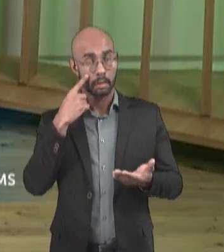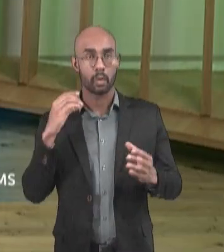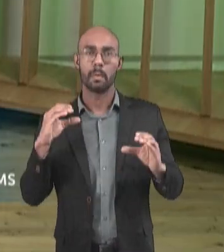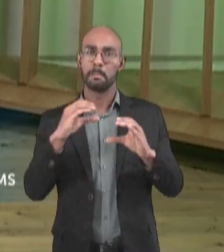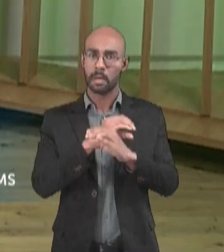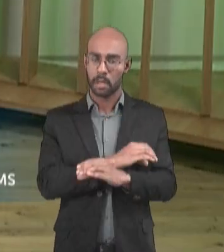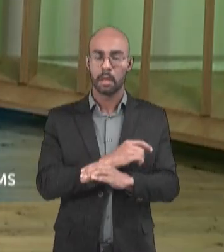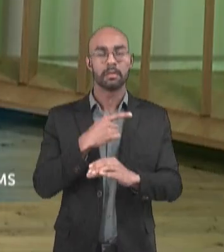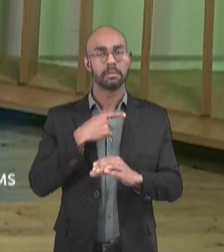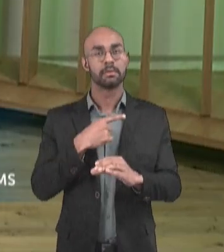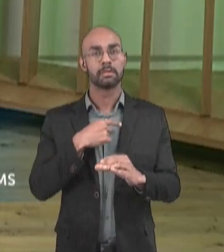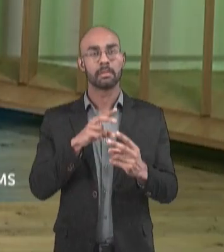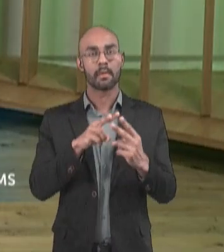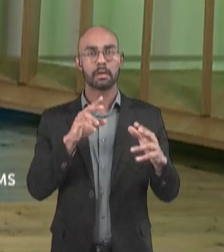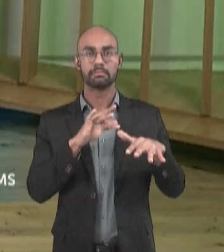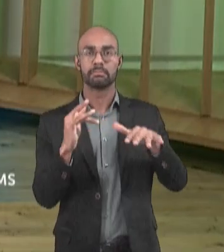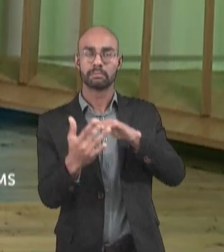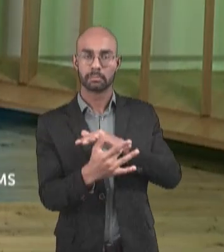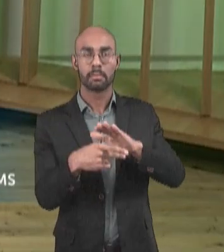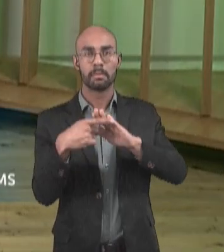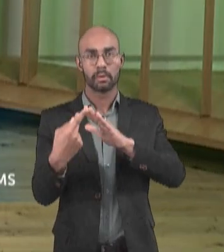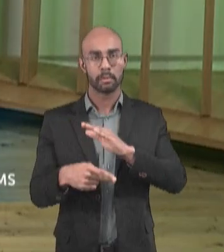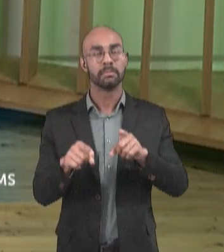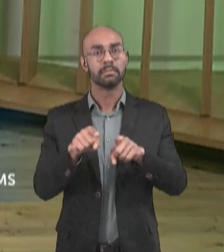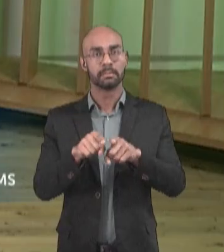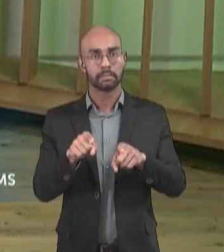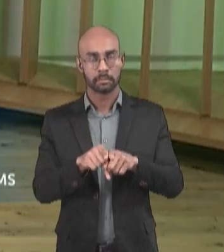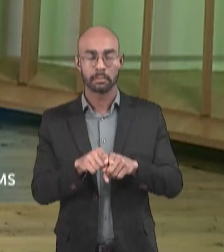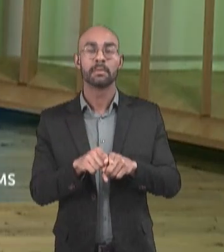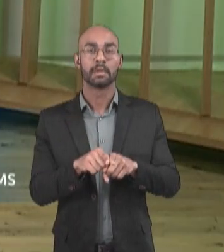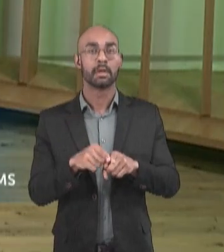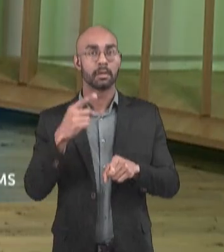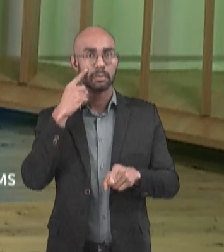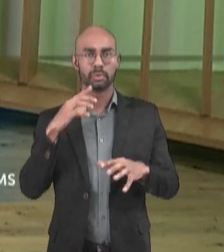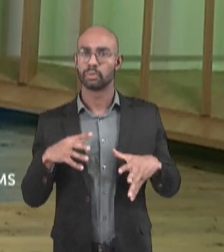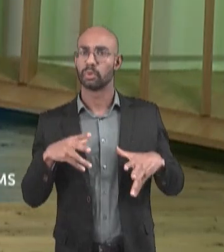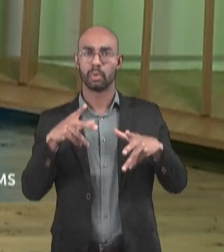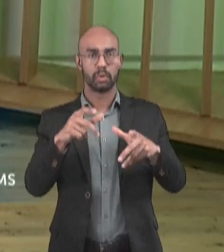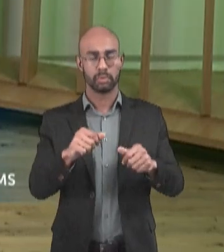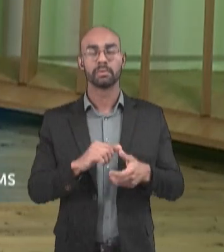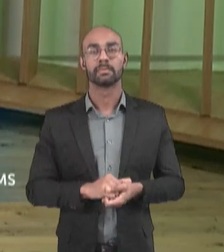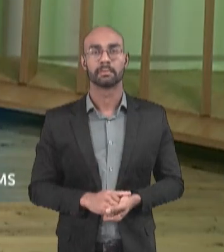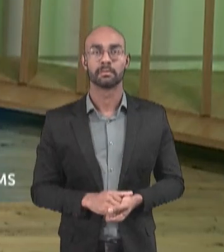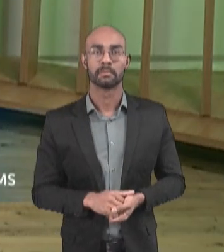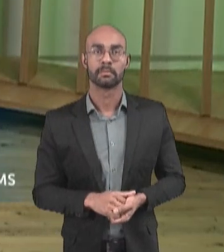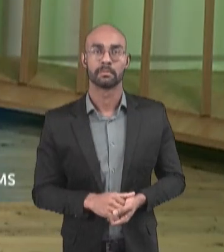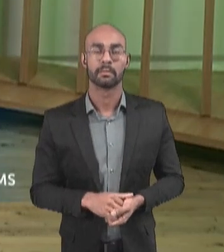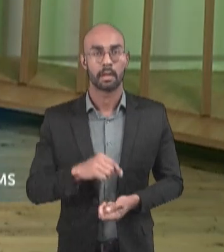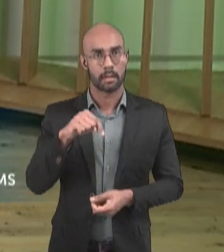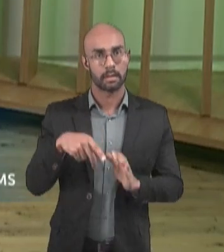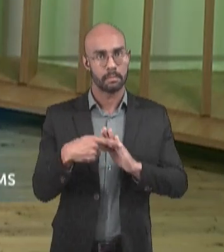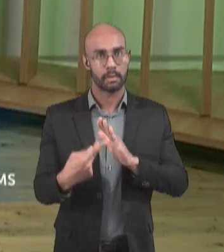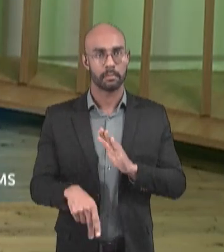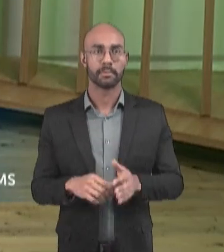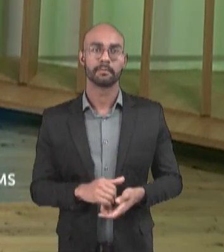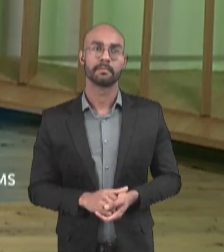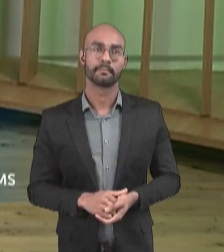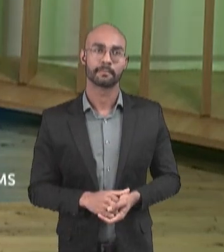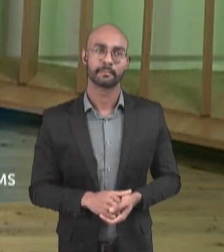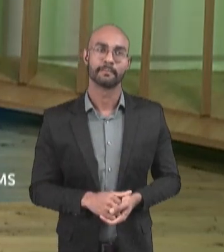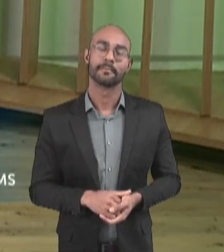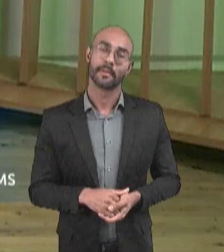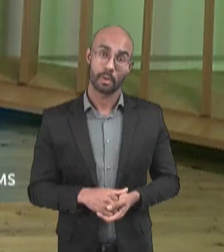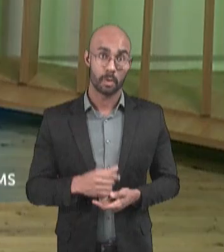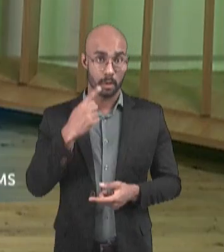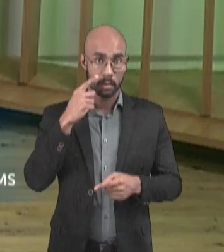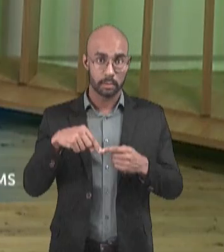cobertura completa das mídias sociais da casa, mas também com transmissão de todos os veículos aqui da Lemes. É isso aí, né?